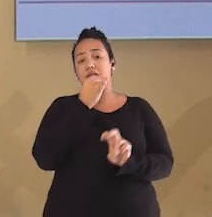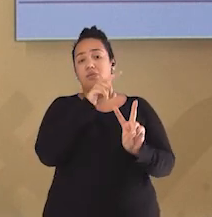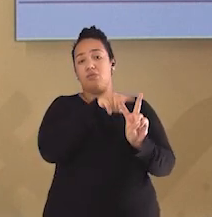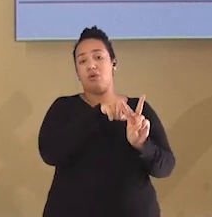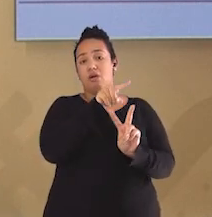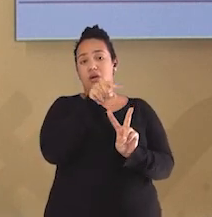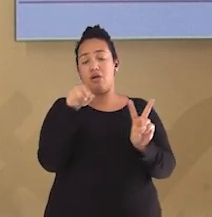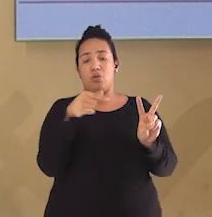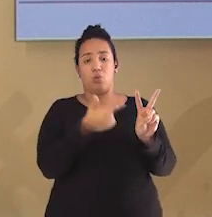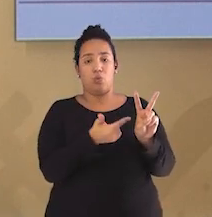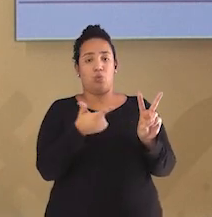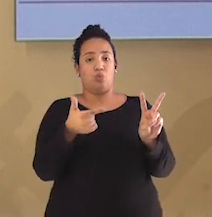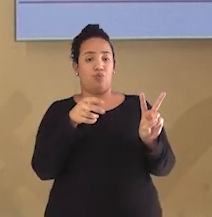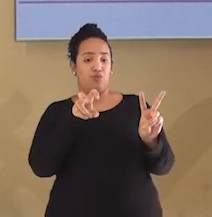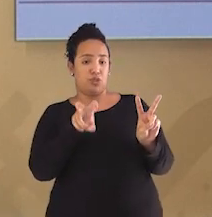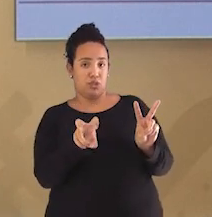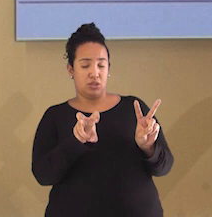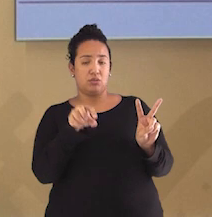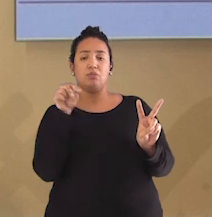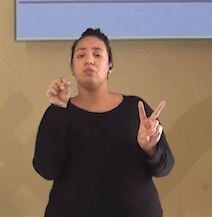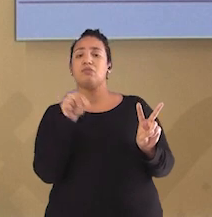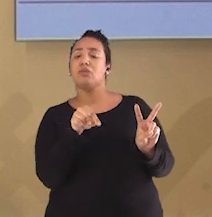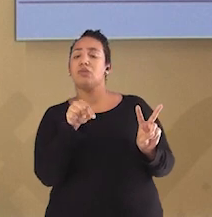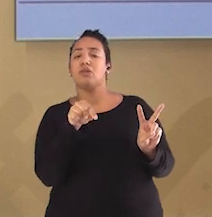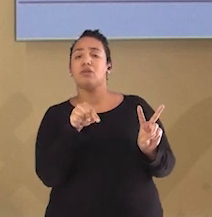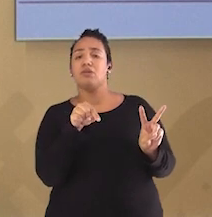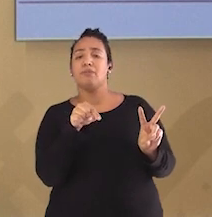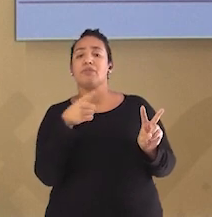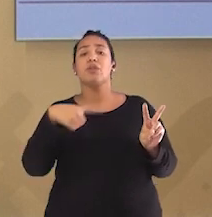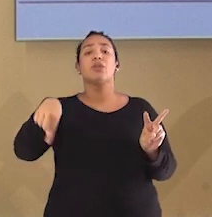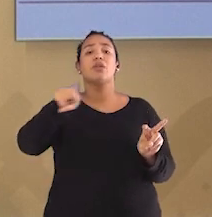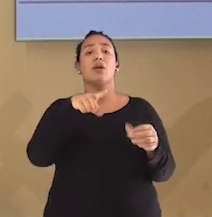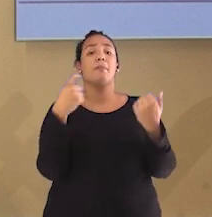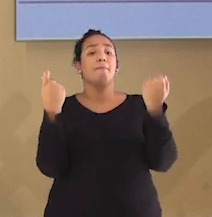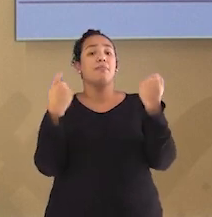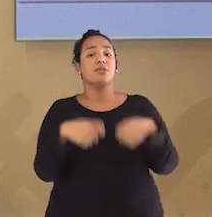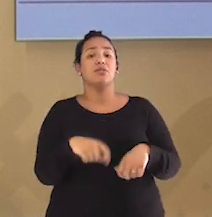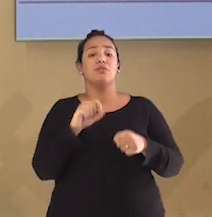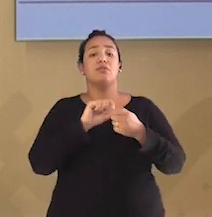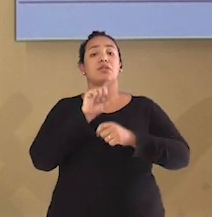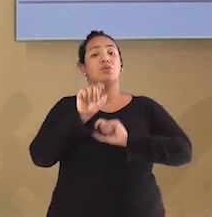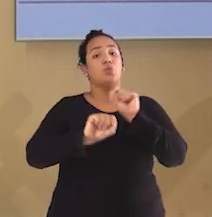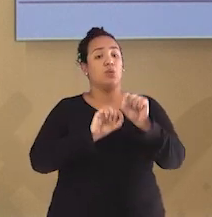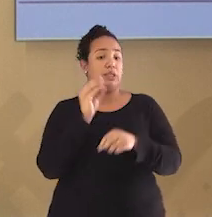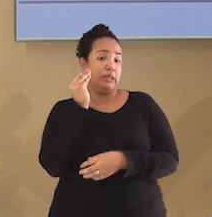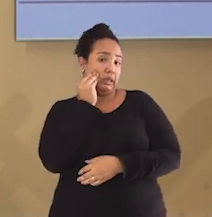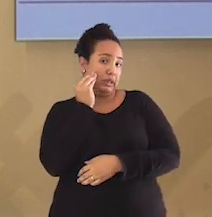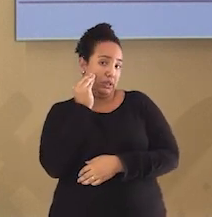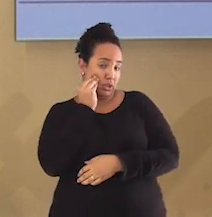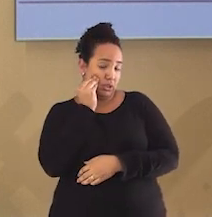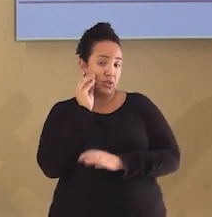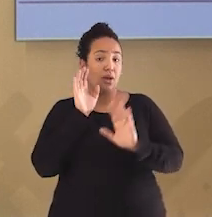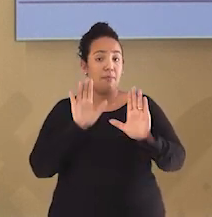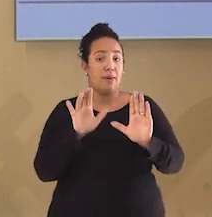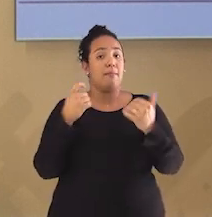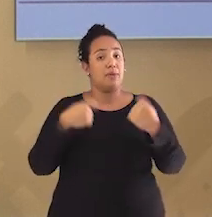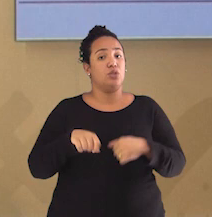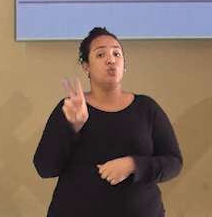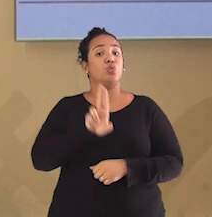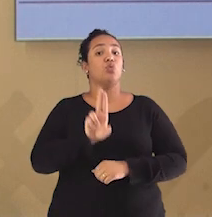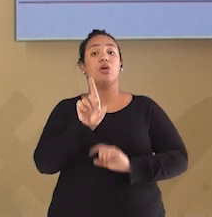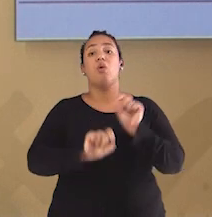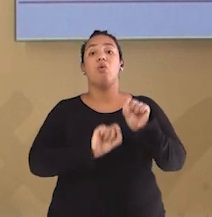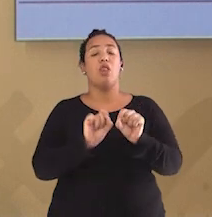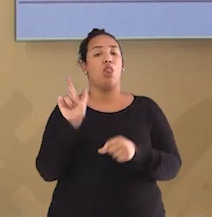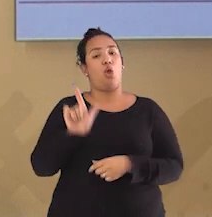raiz quadrada de 225, nesse caso, precisamos fazer por tentativas, mas usando a